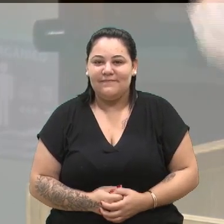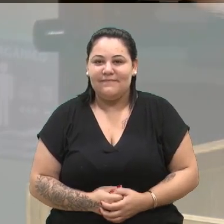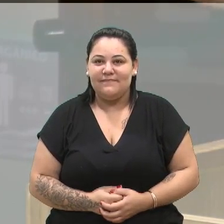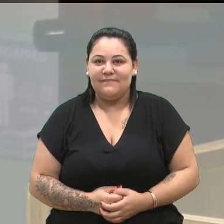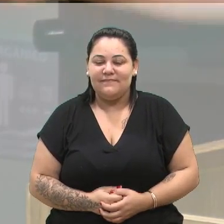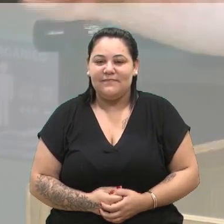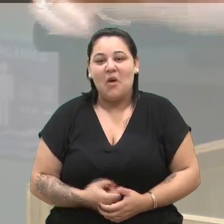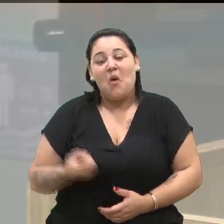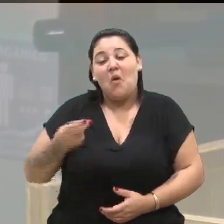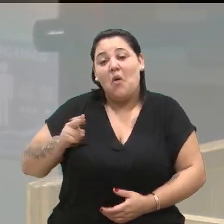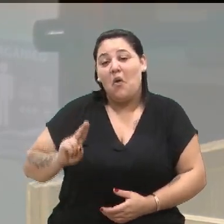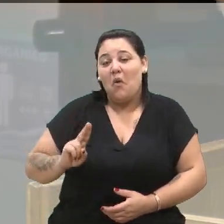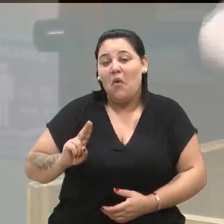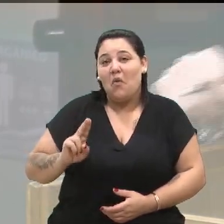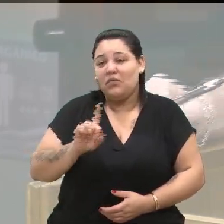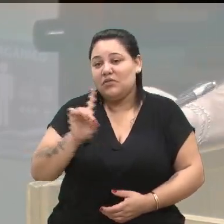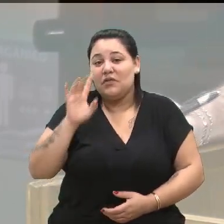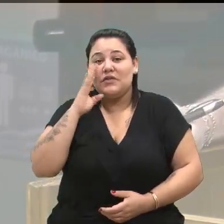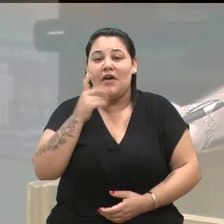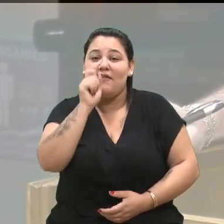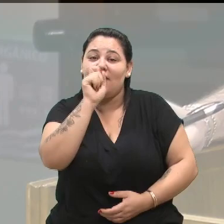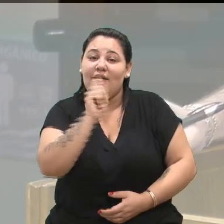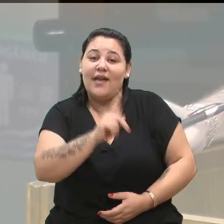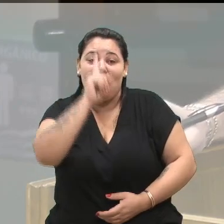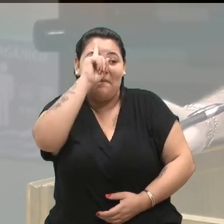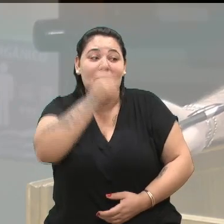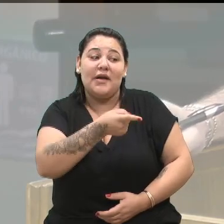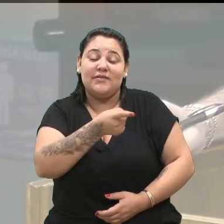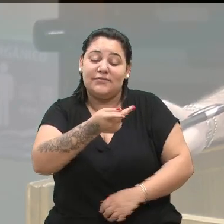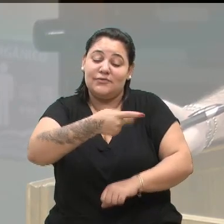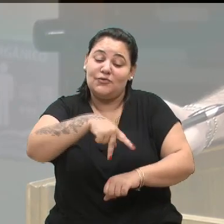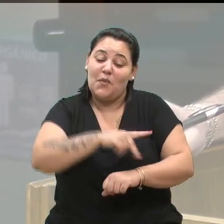Ou só não resolve quem está mandando no país hoje.